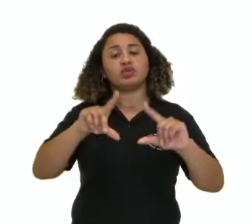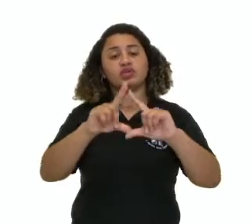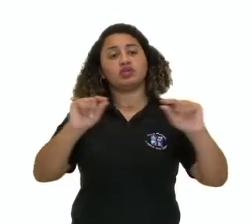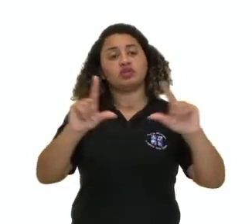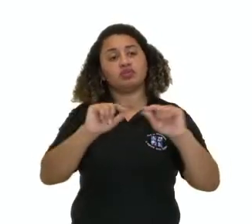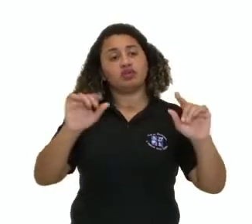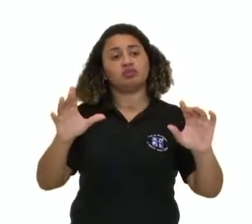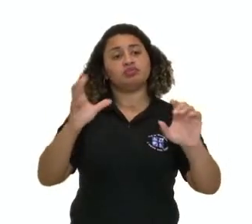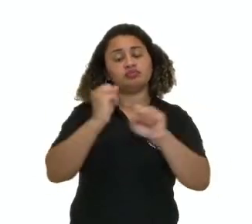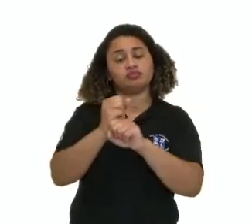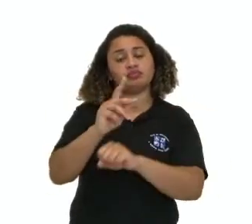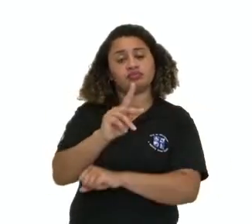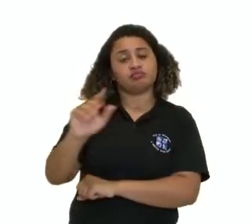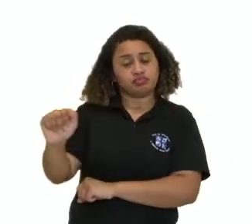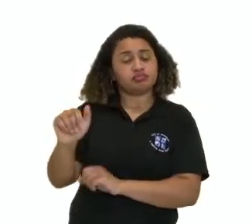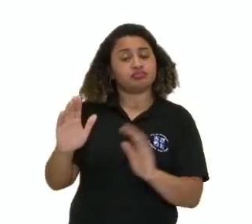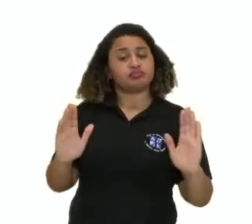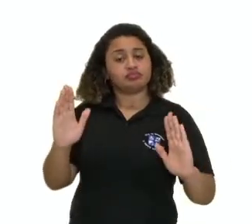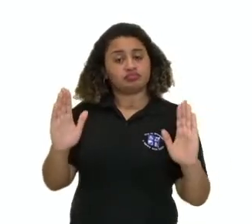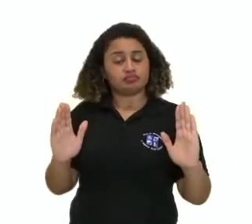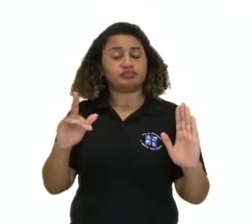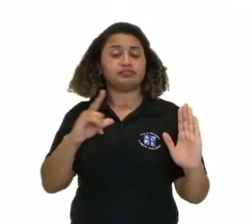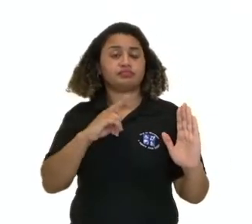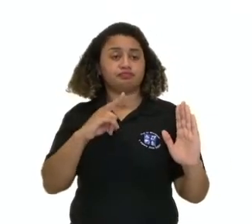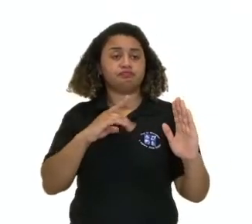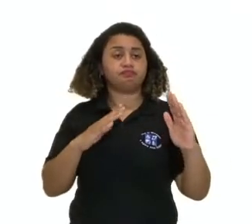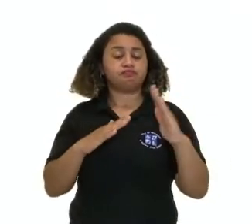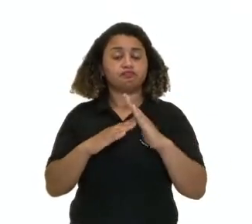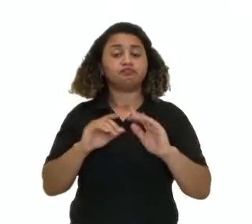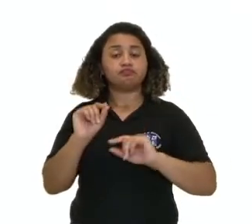da soma dos termos de uma PA finita.